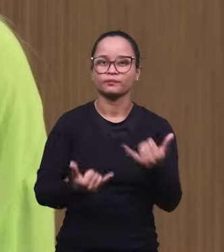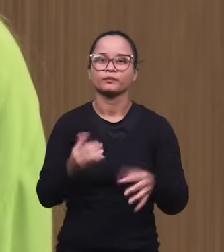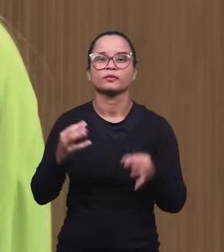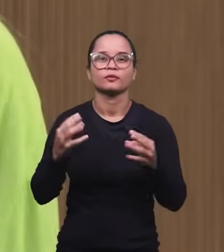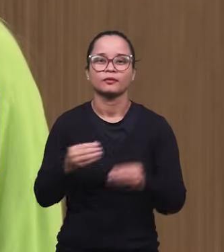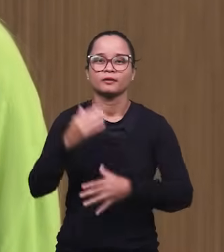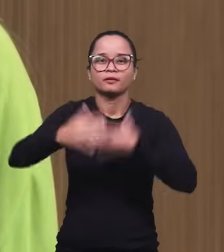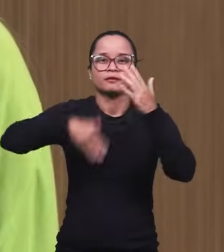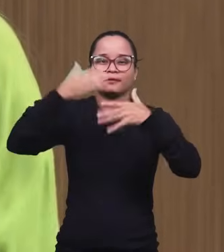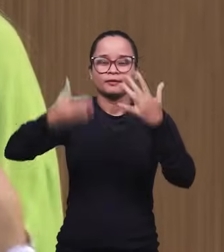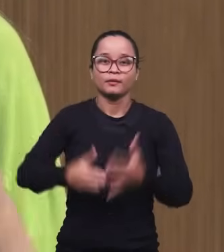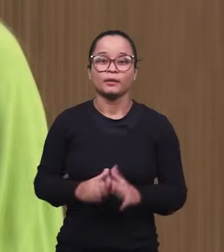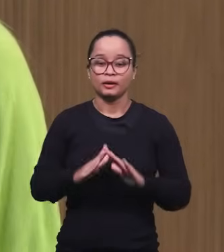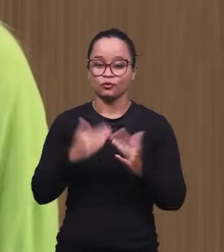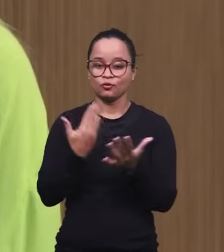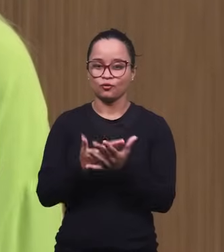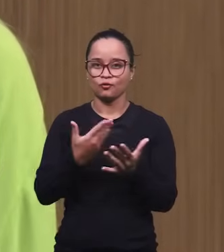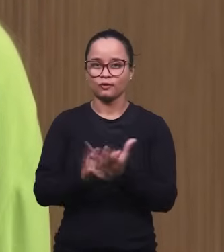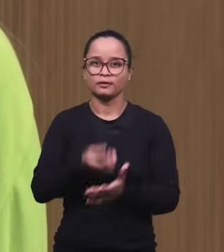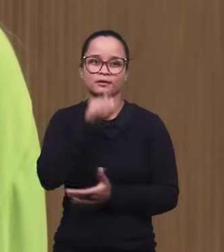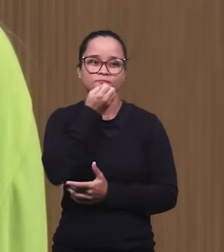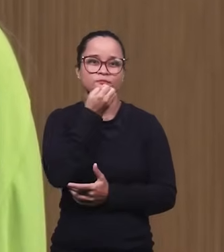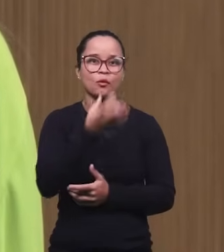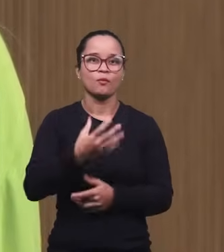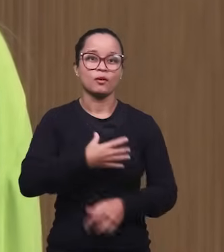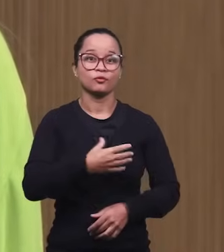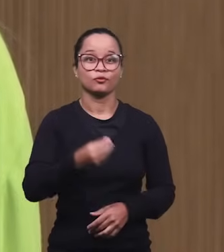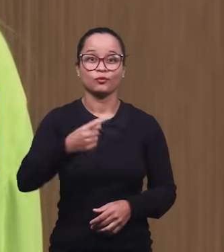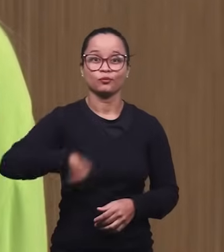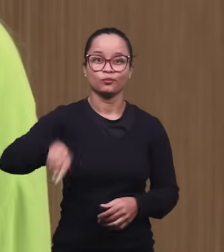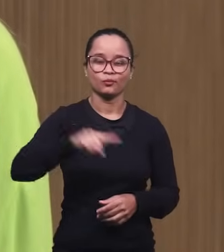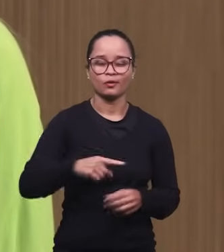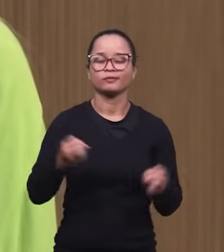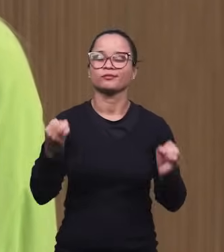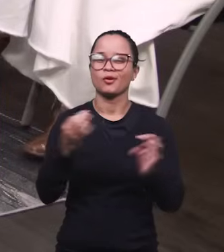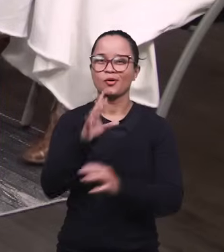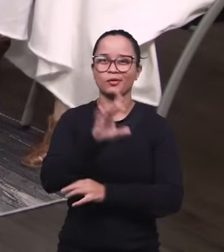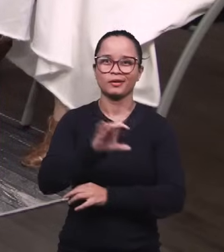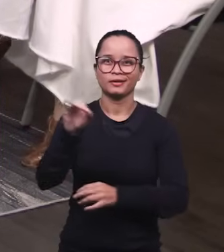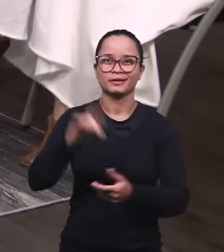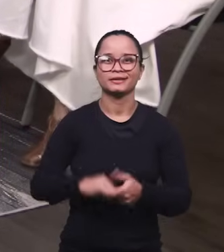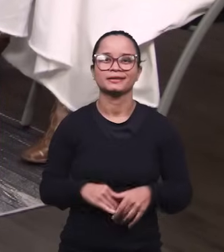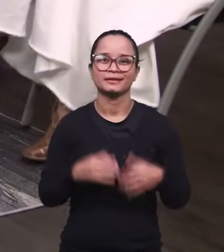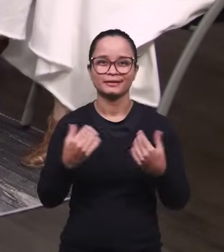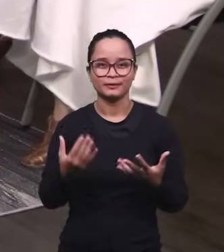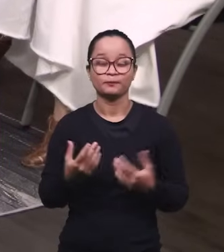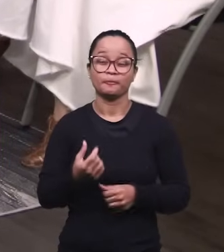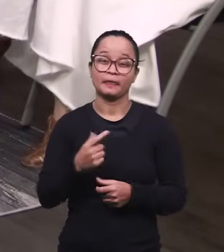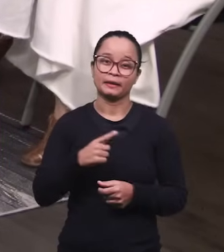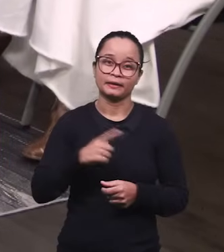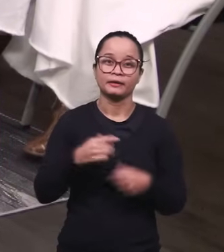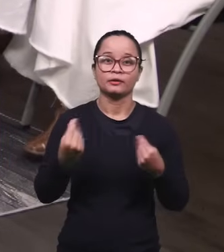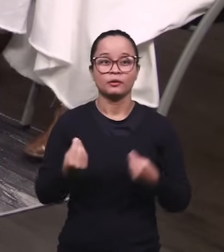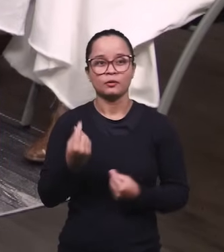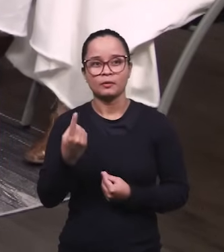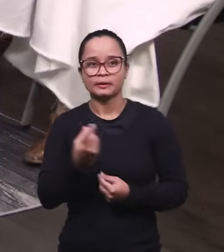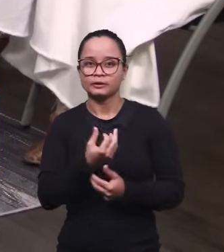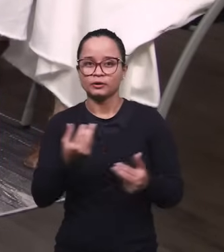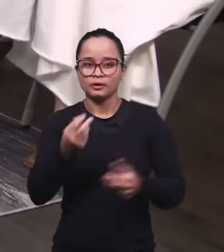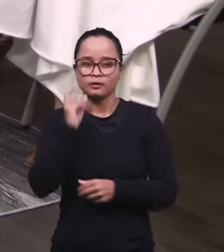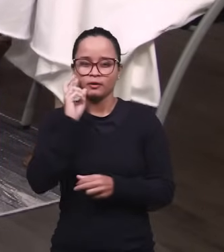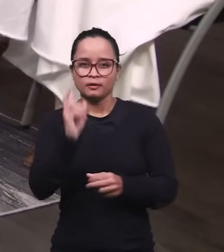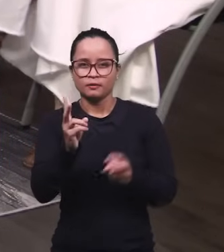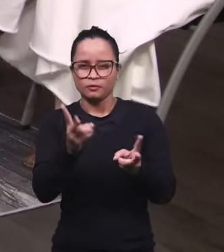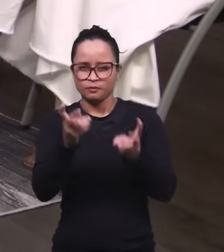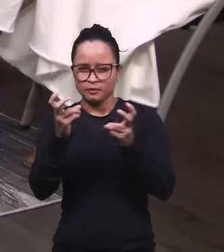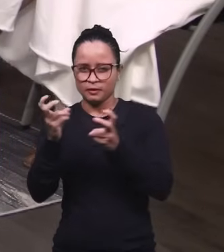desempenho escolar, para o rendimento escolar dos nossos filhos. Glória a Deus. Meninas, uma das coisas que nós temos